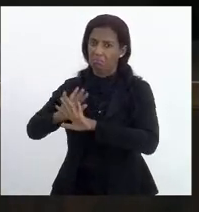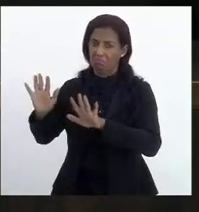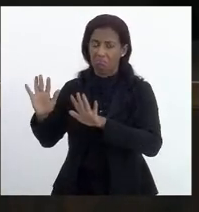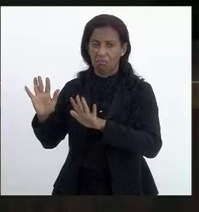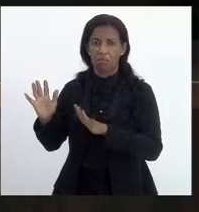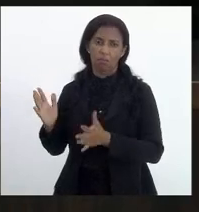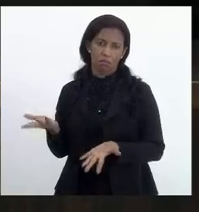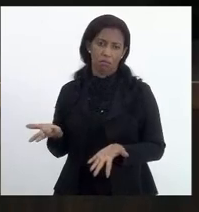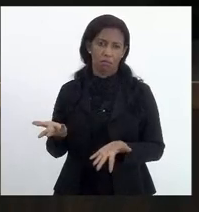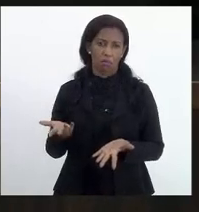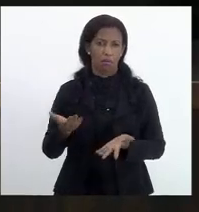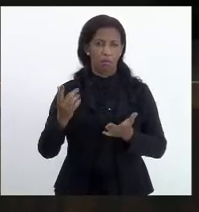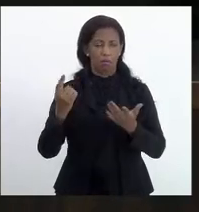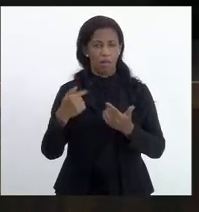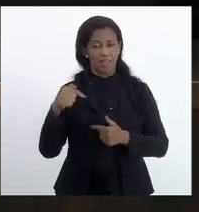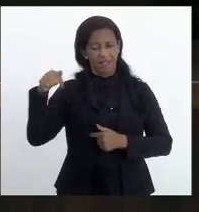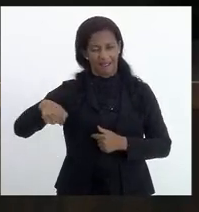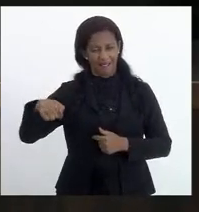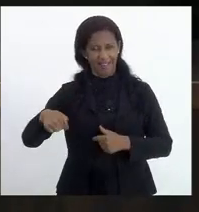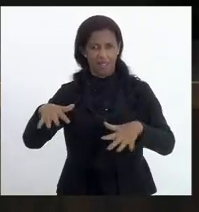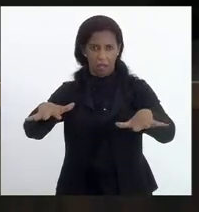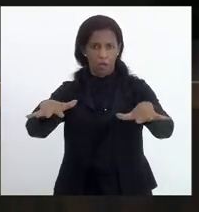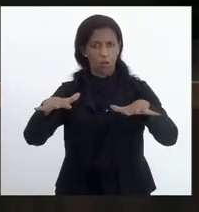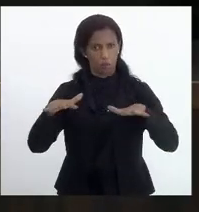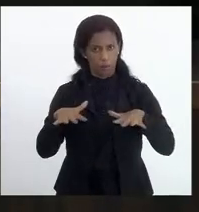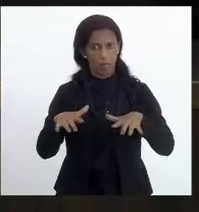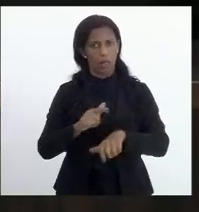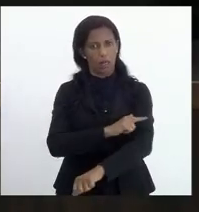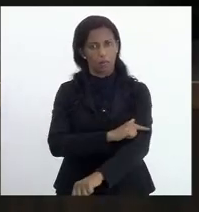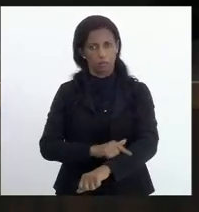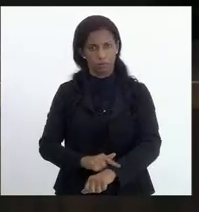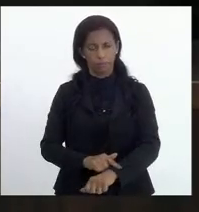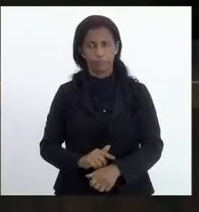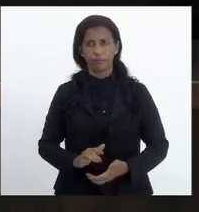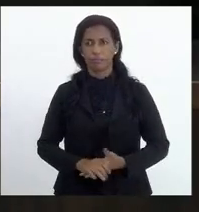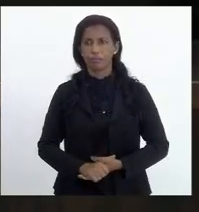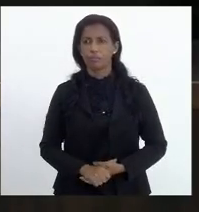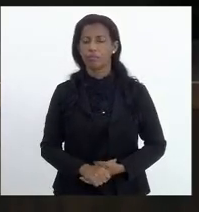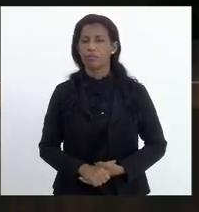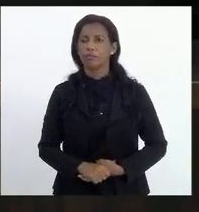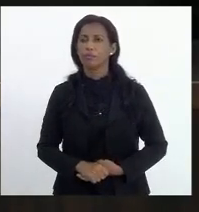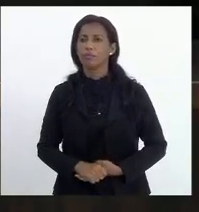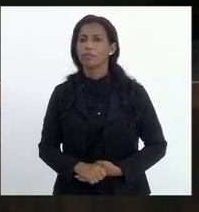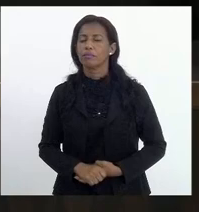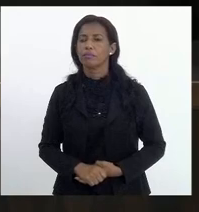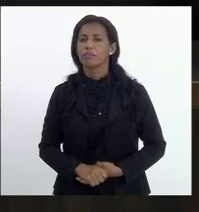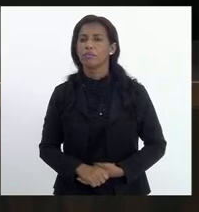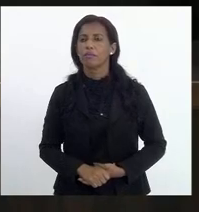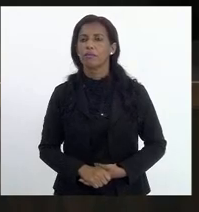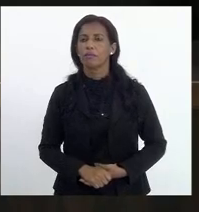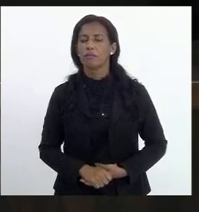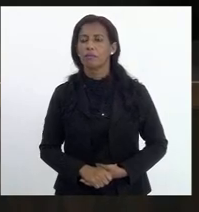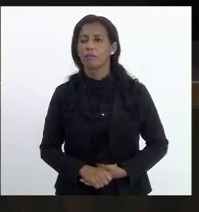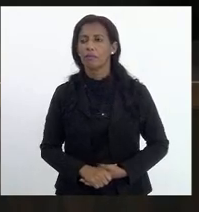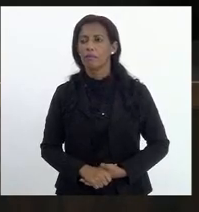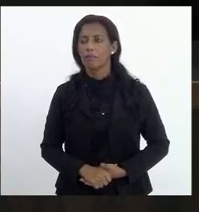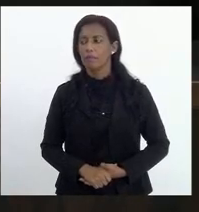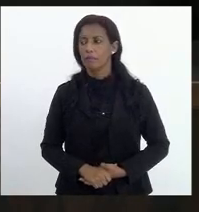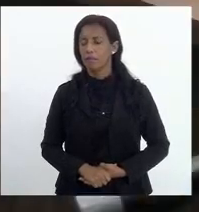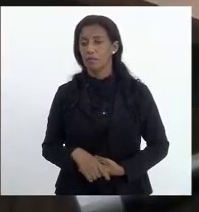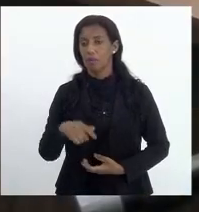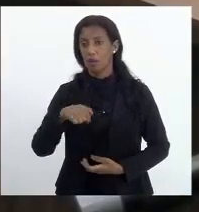lá, mas ao plenário eu pediria essa distinção. Senhor presidente, só uma questão de ordem. Sim.